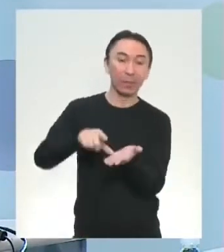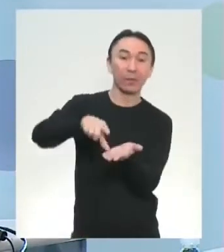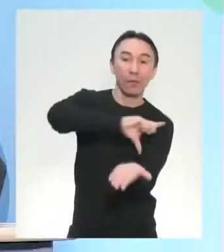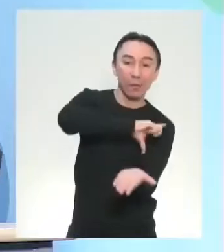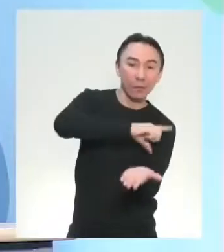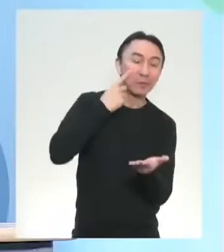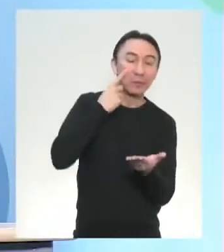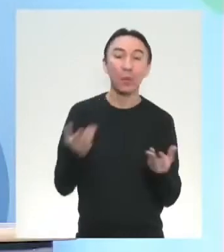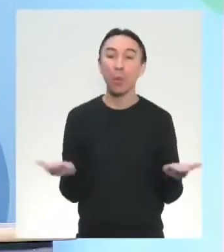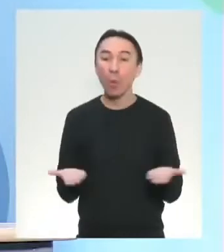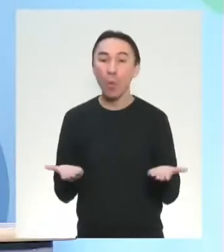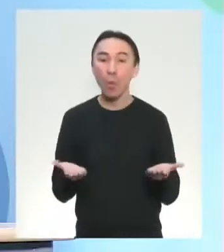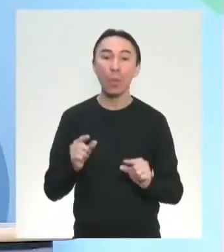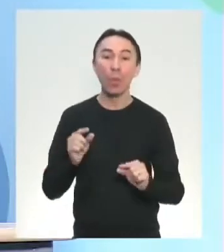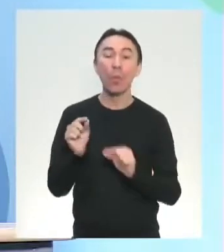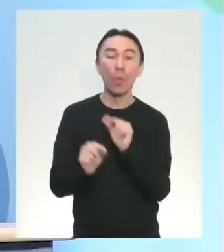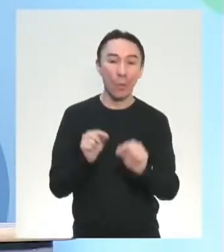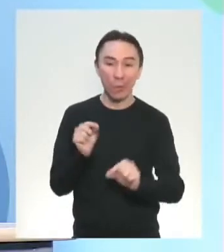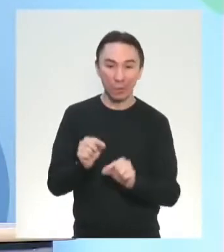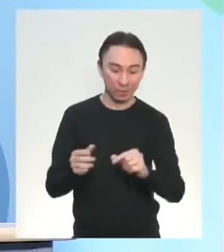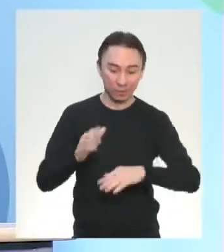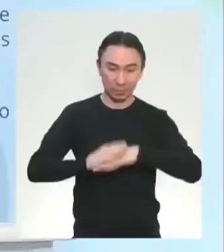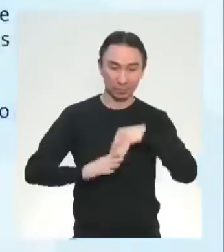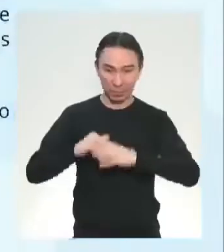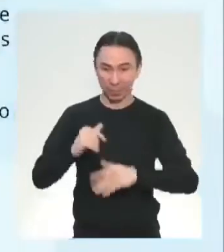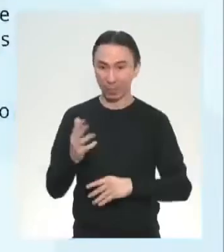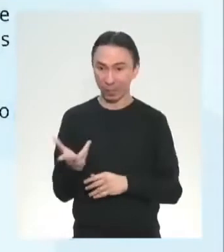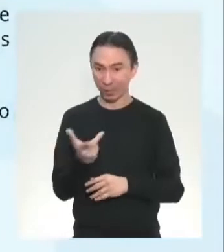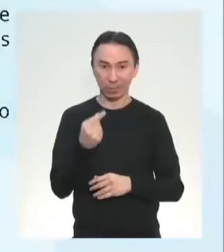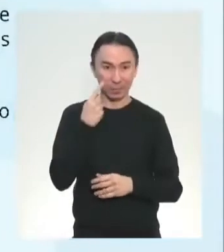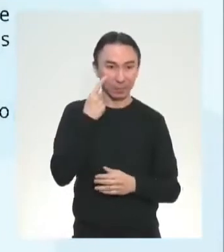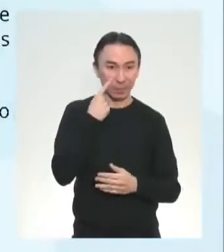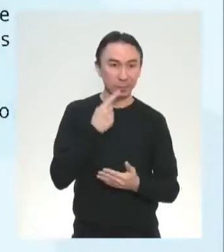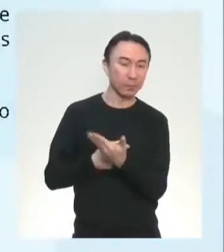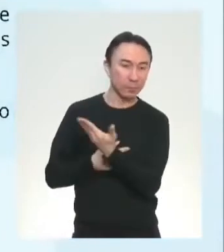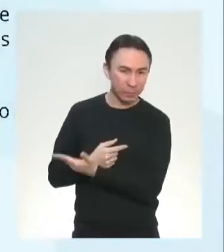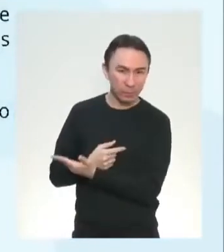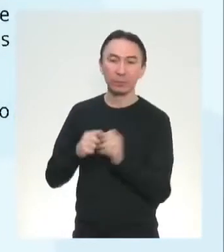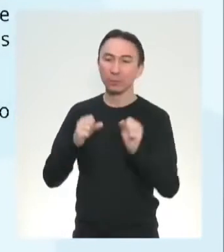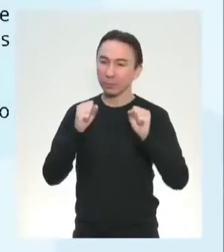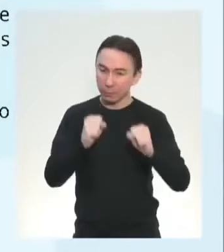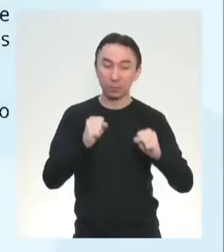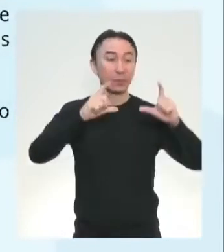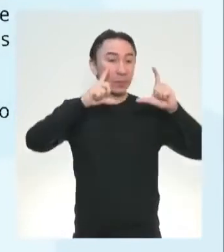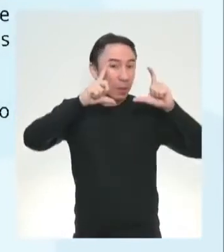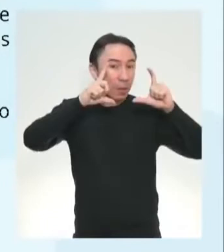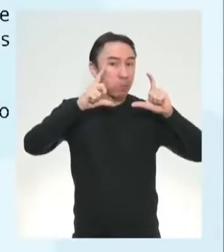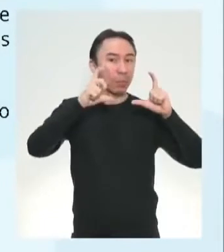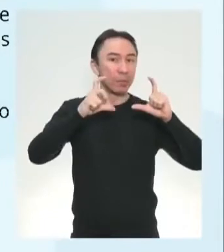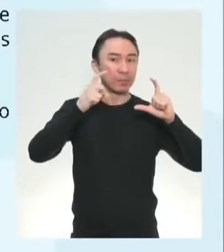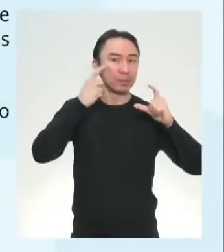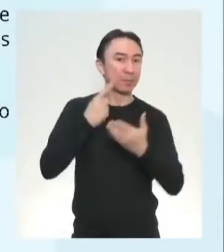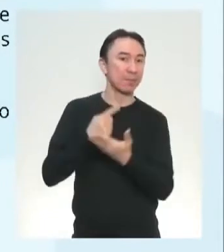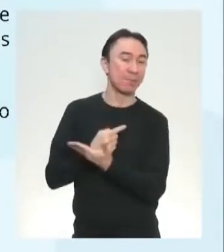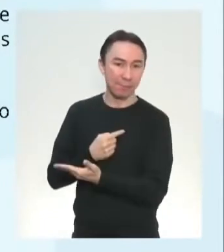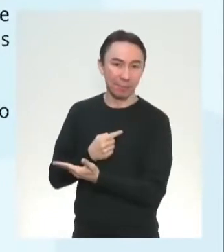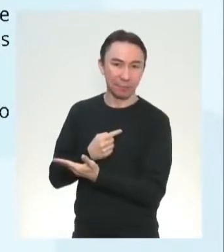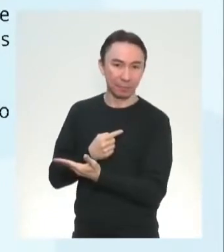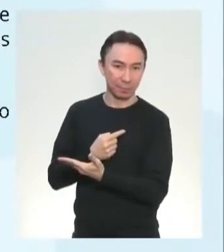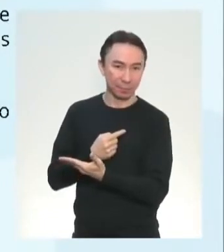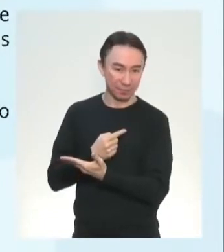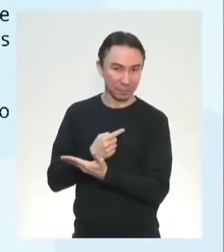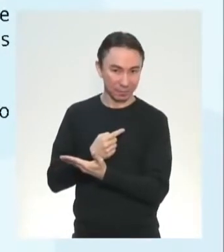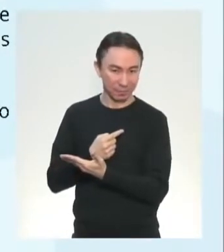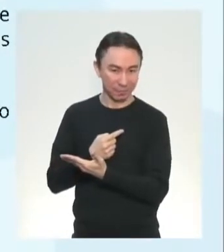professor? Correto, legal. Habilidade na tela, já podem aí tirando um print enquanto o professor faz a leitura junto com